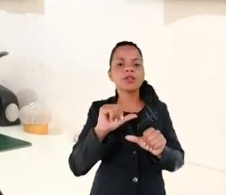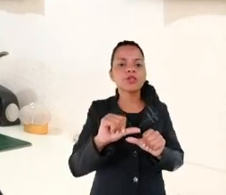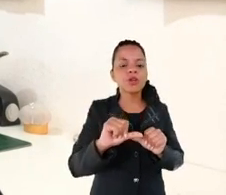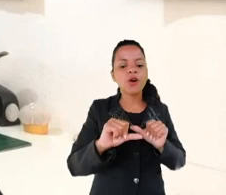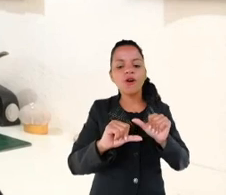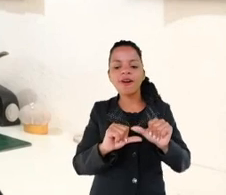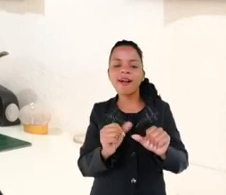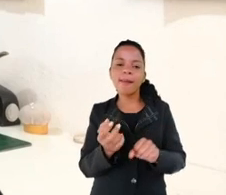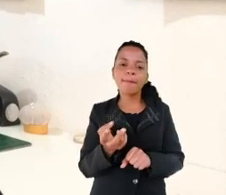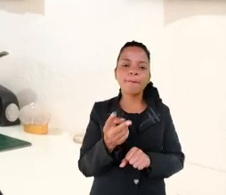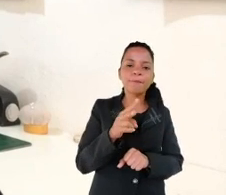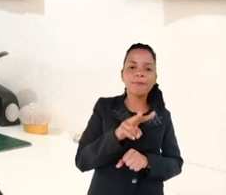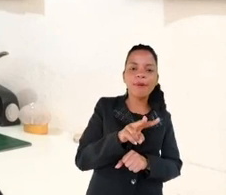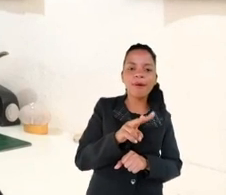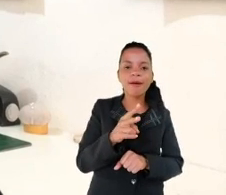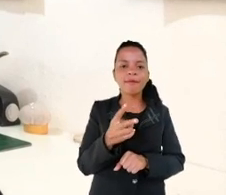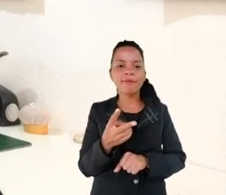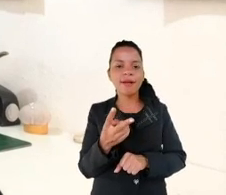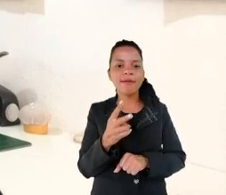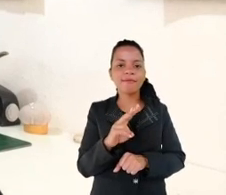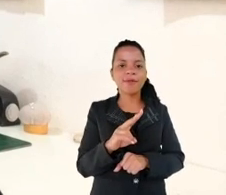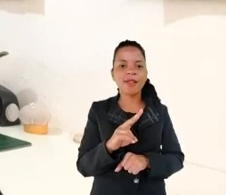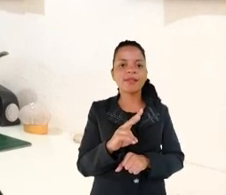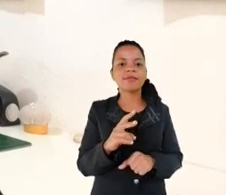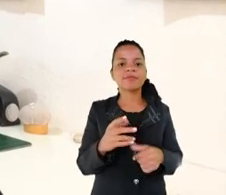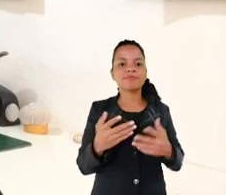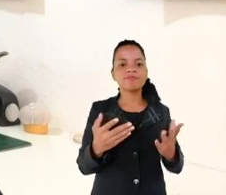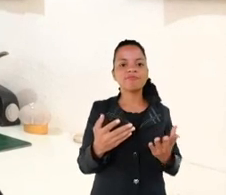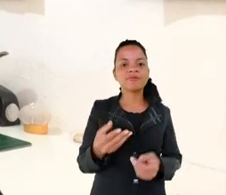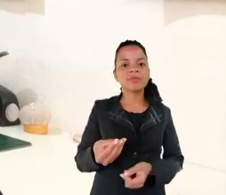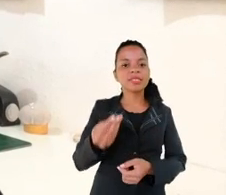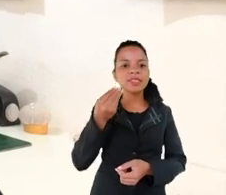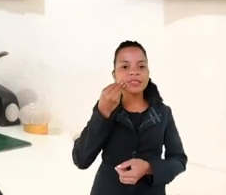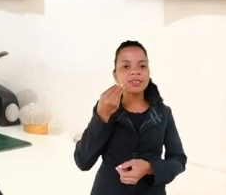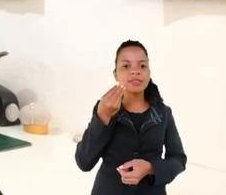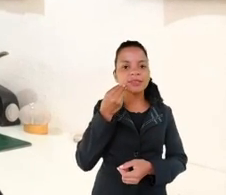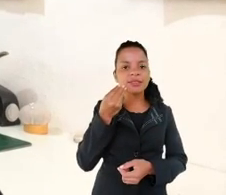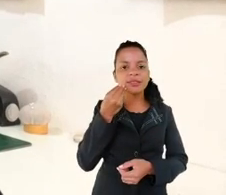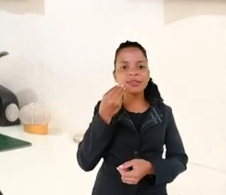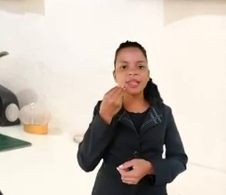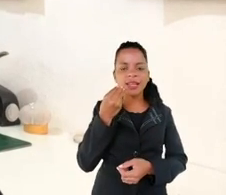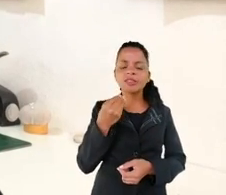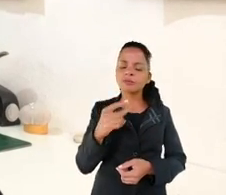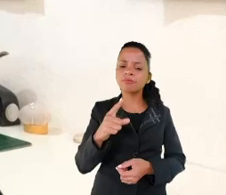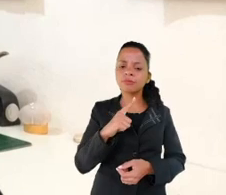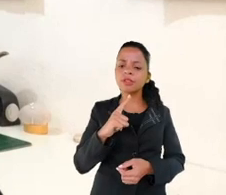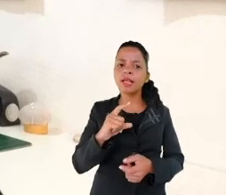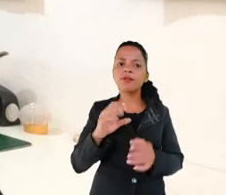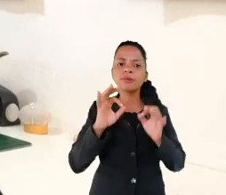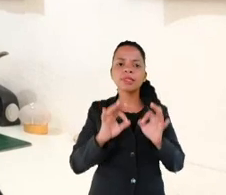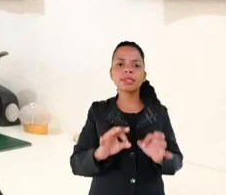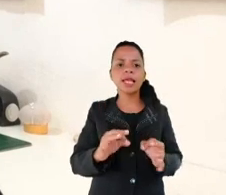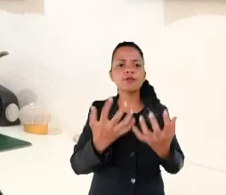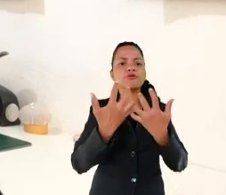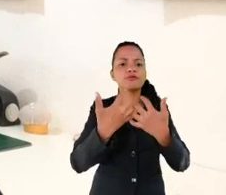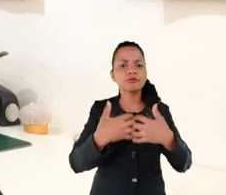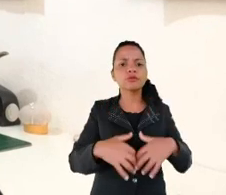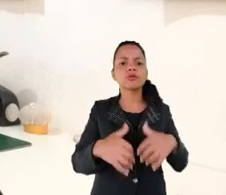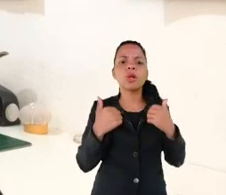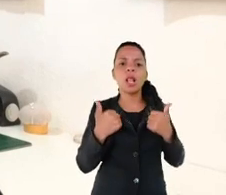assim. E com os testes, ele foi funcionando muito bem. Eu acho que criou uma identidade legal